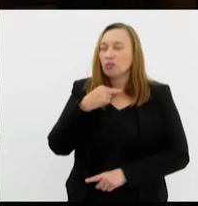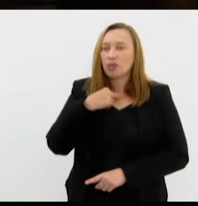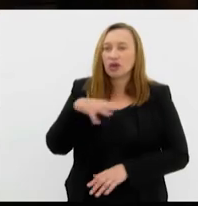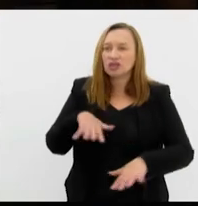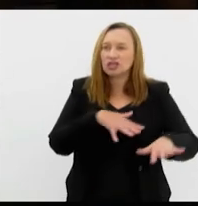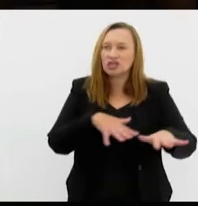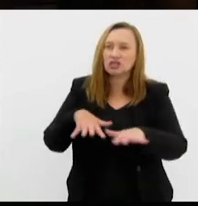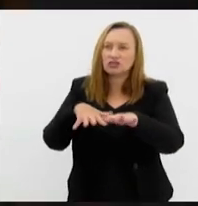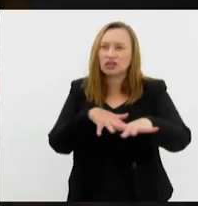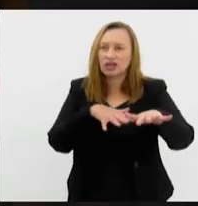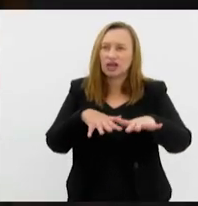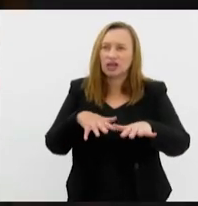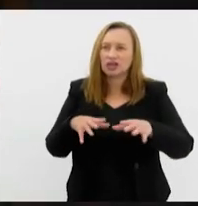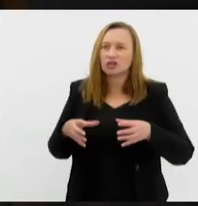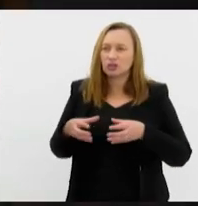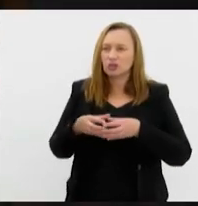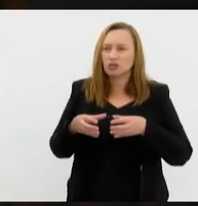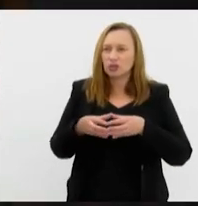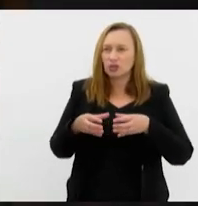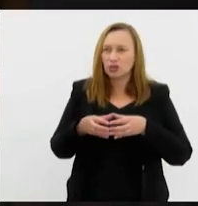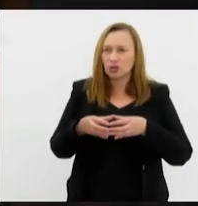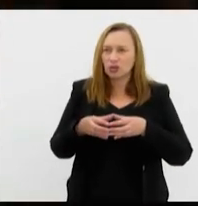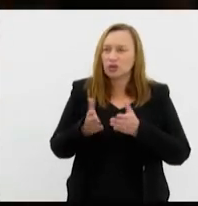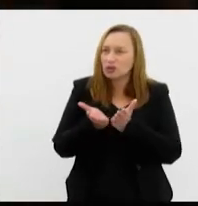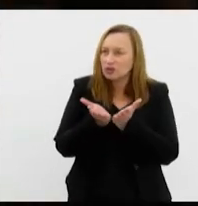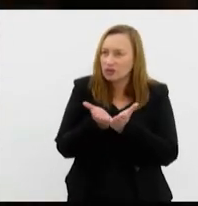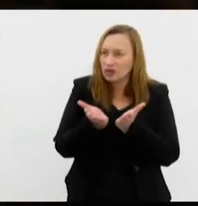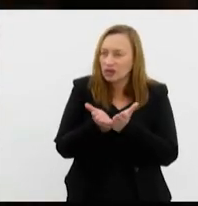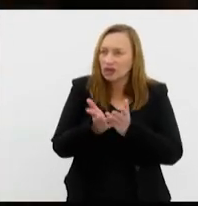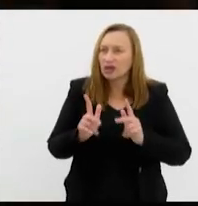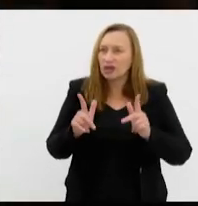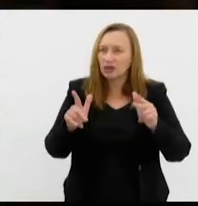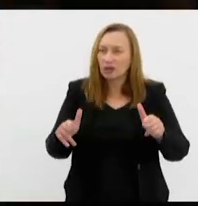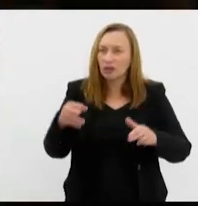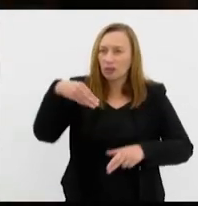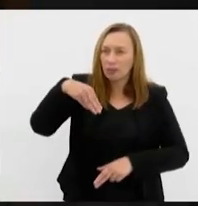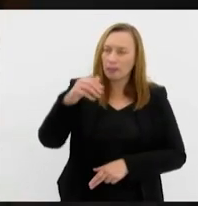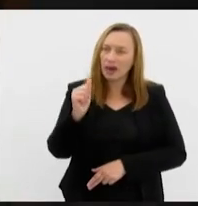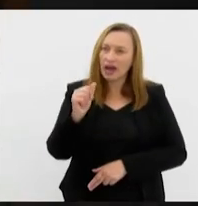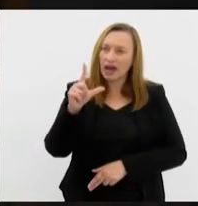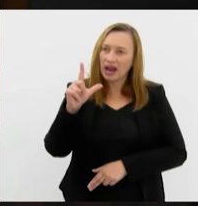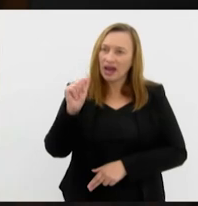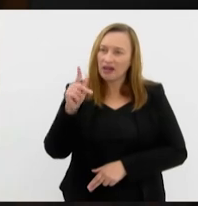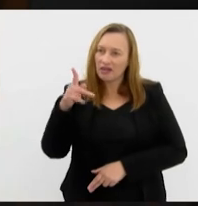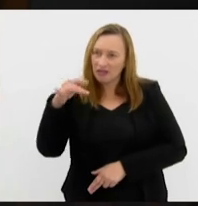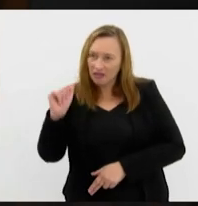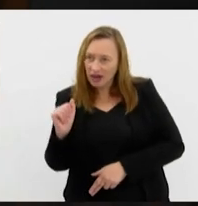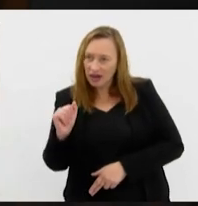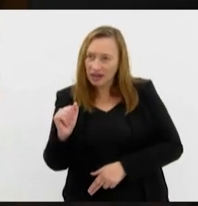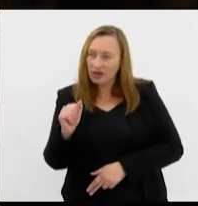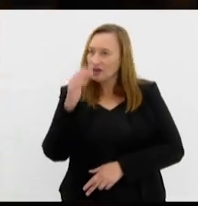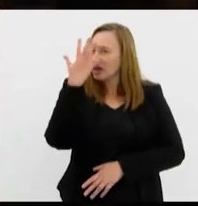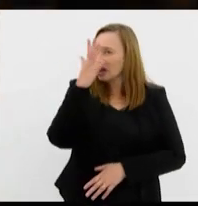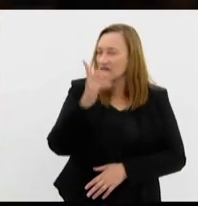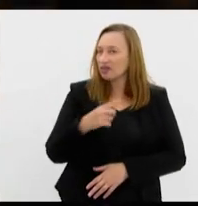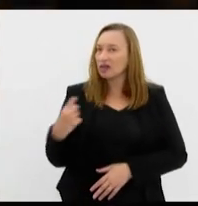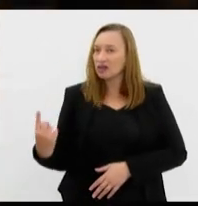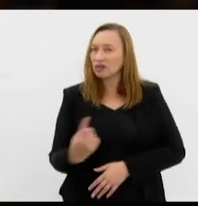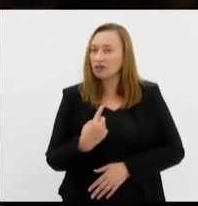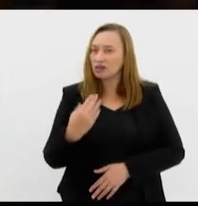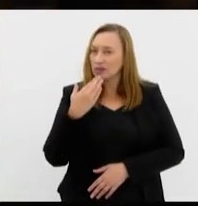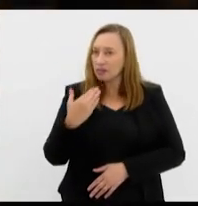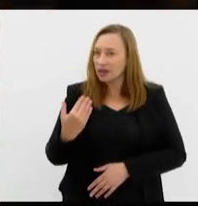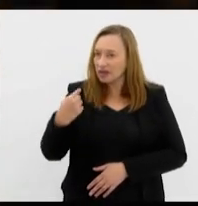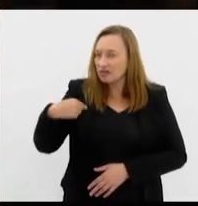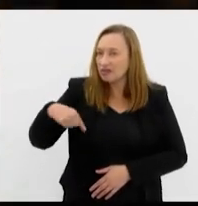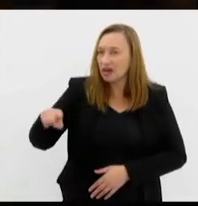dos evangélicos, né? Porque nós temos do Malafaia que desfila lá conosco. Lá na Vila da Penha, o carnaval é nosso, e o Malafaia me pede, vai para lá